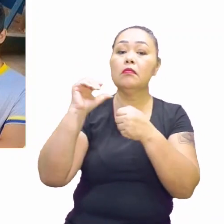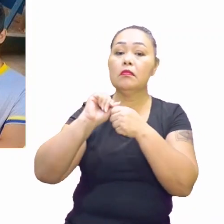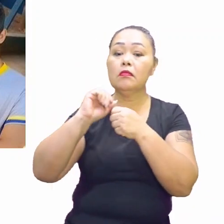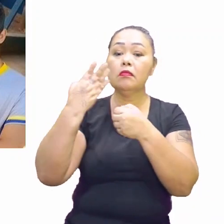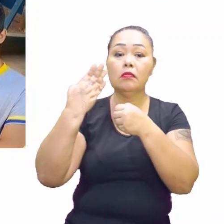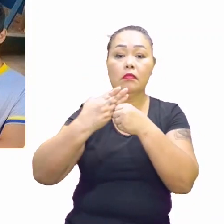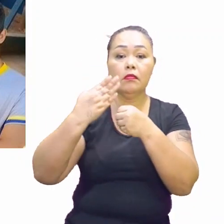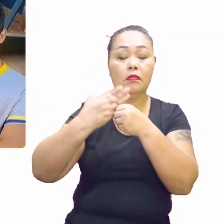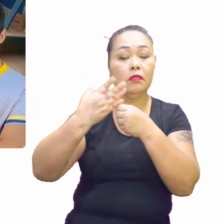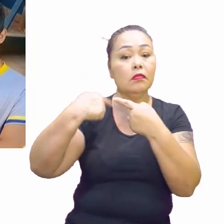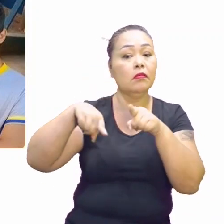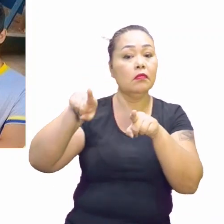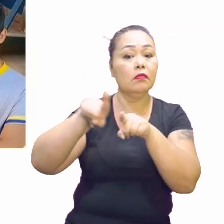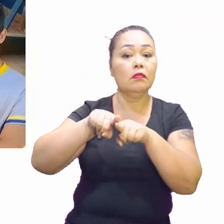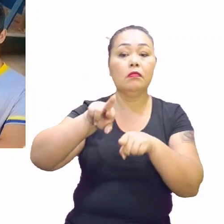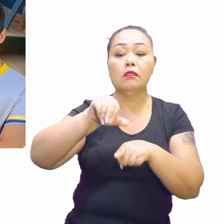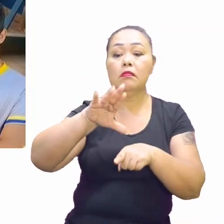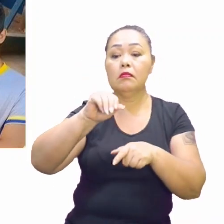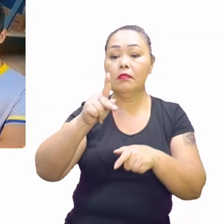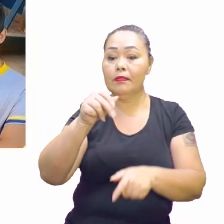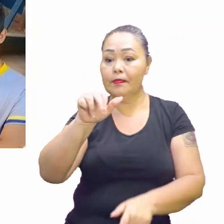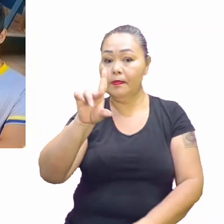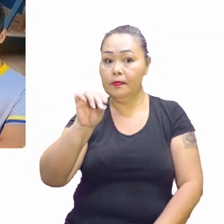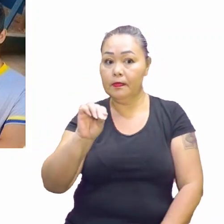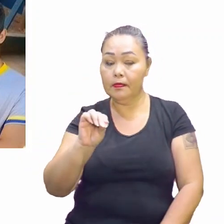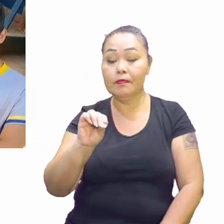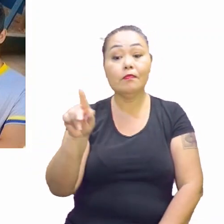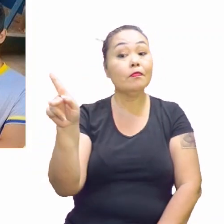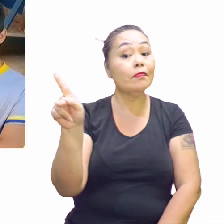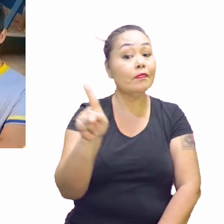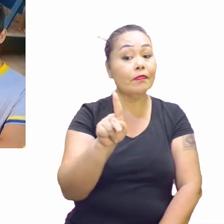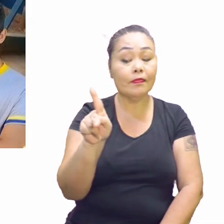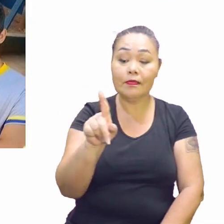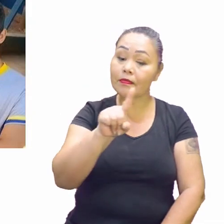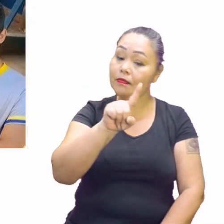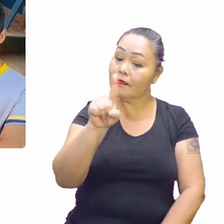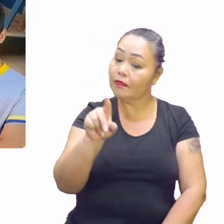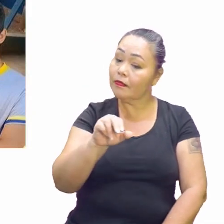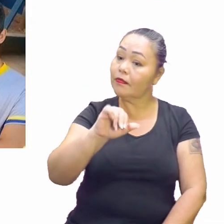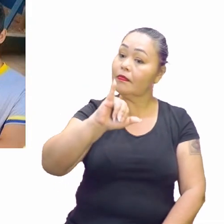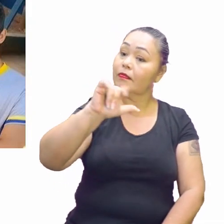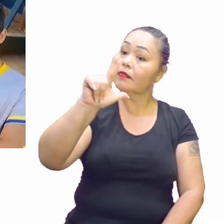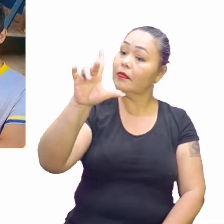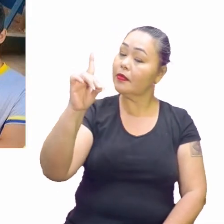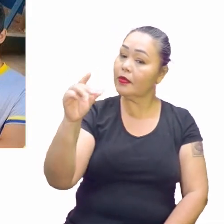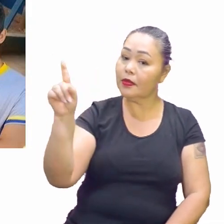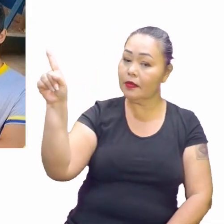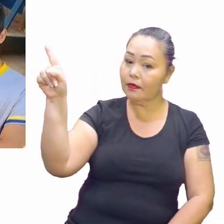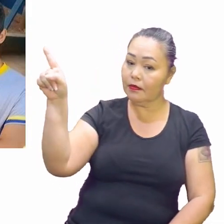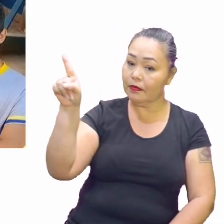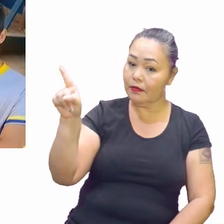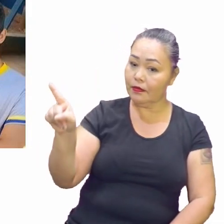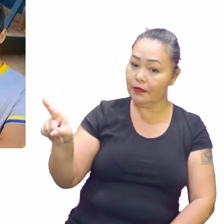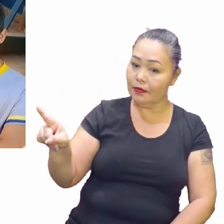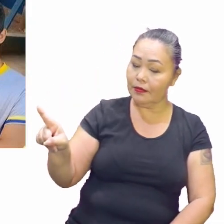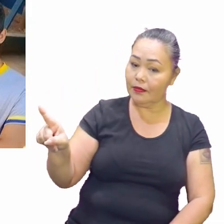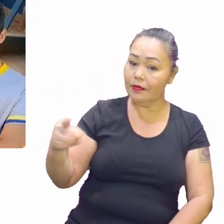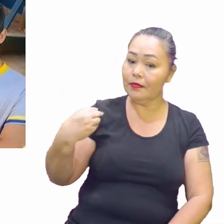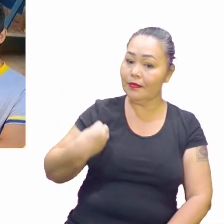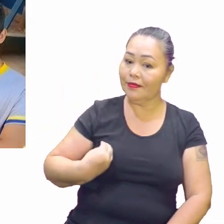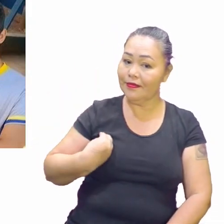professora Zilda. Olha aí os amadinhos aqui, marcando